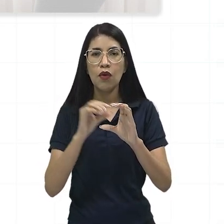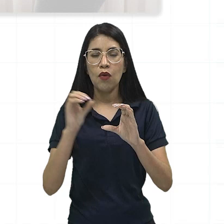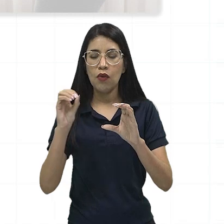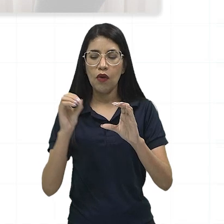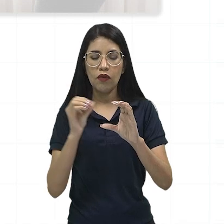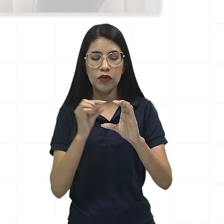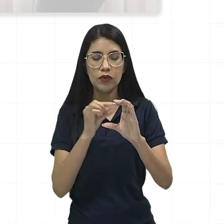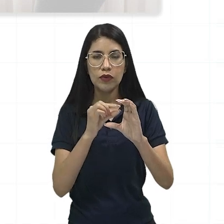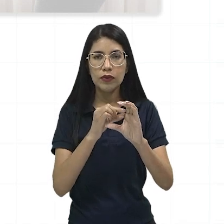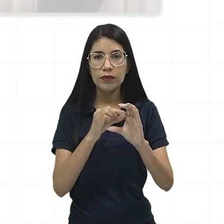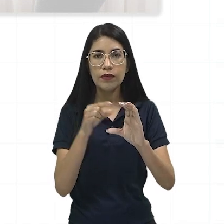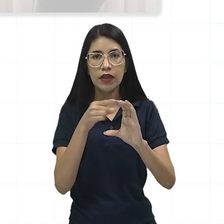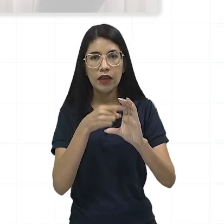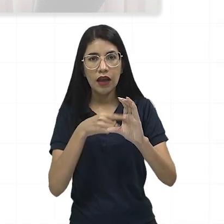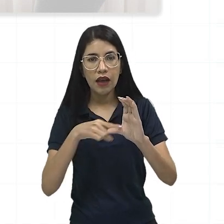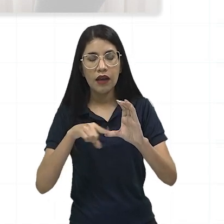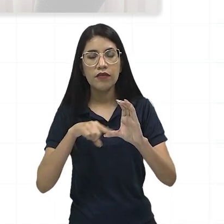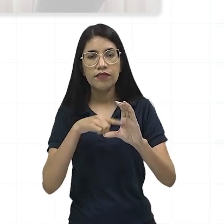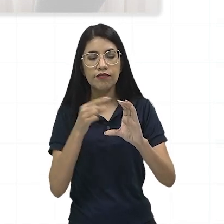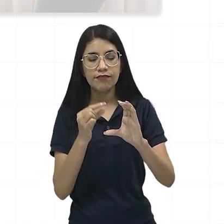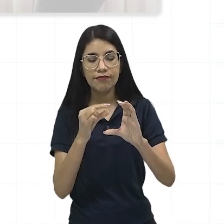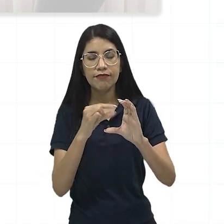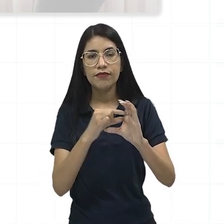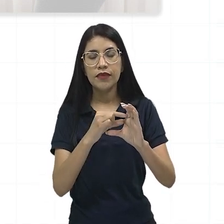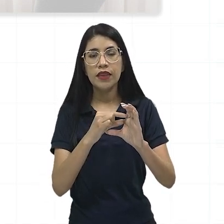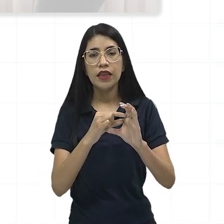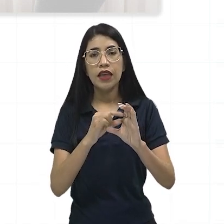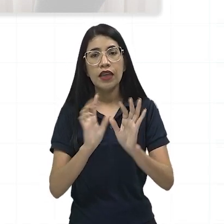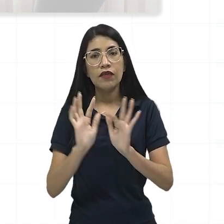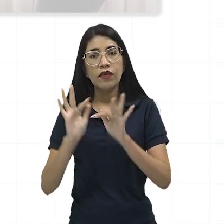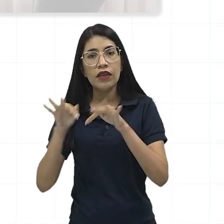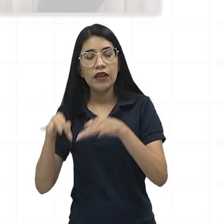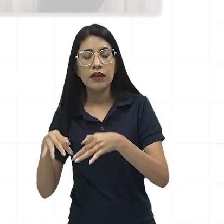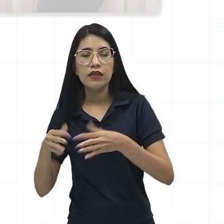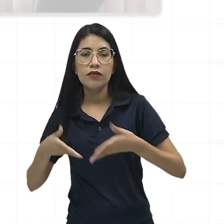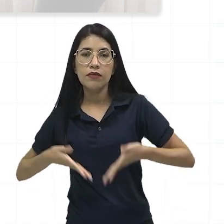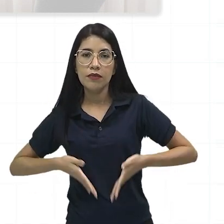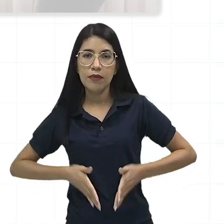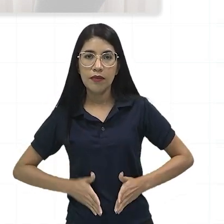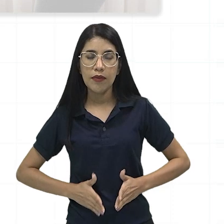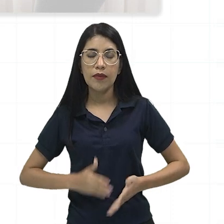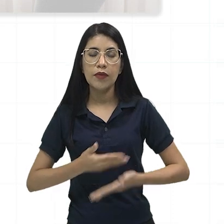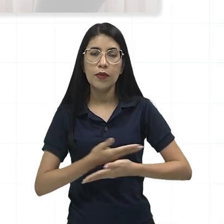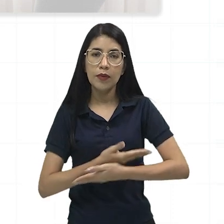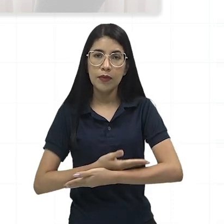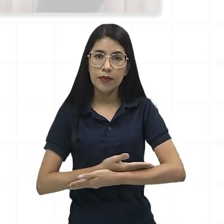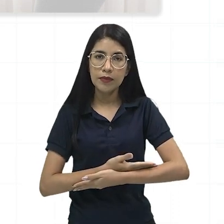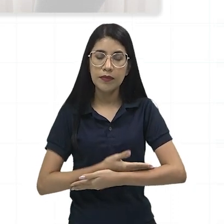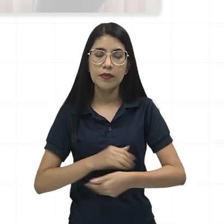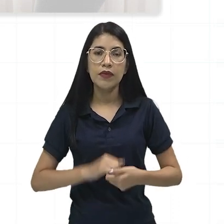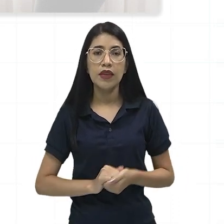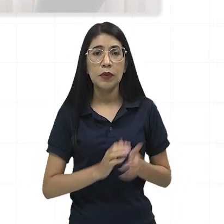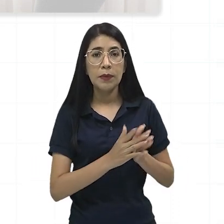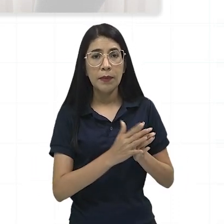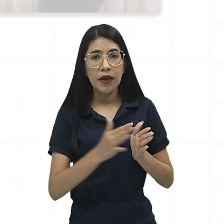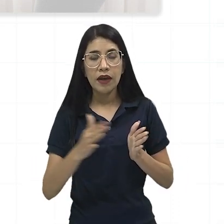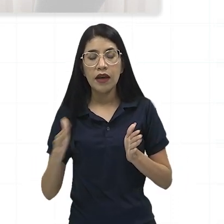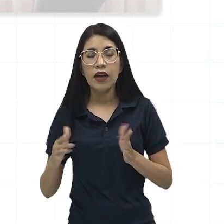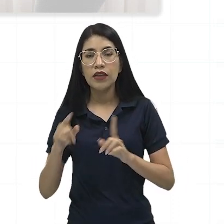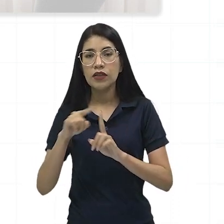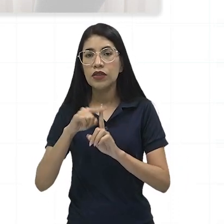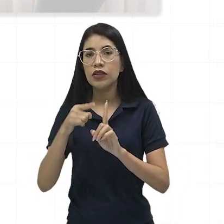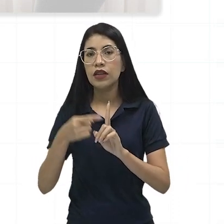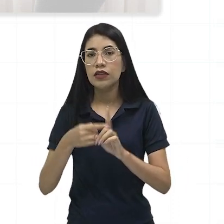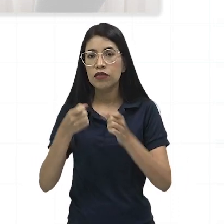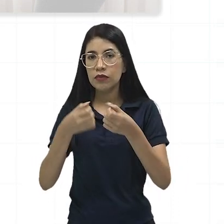que ocorreu a implementação lá do blastocisto, e termina com o nascimento do bebê. Esse tempo de gestação, como eu falei